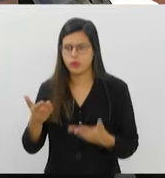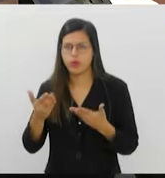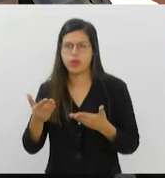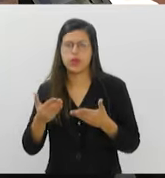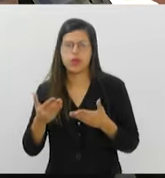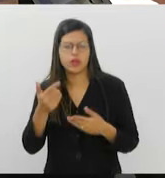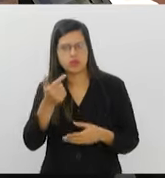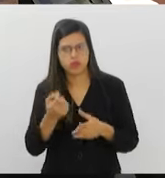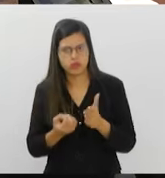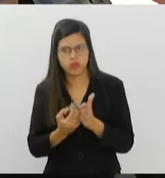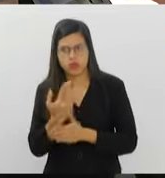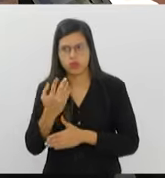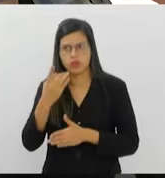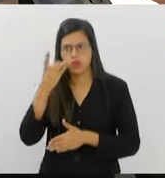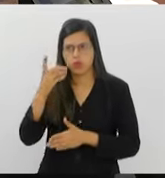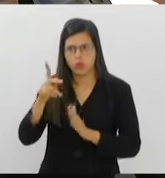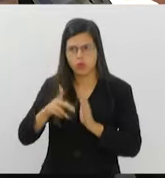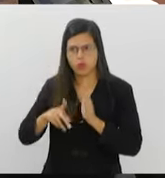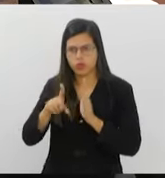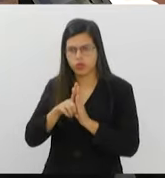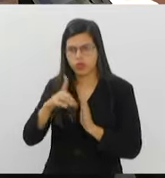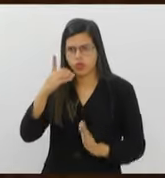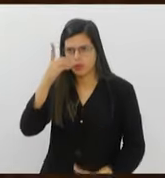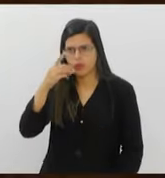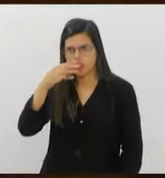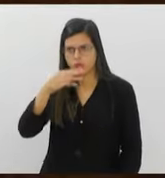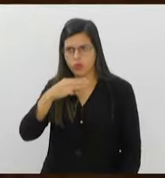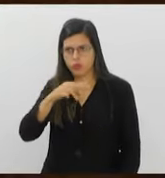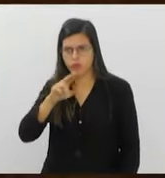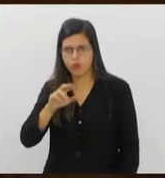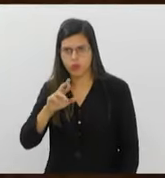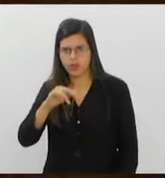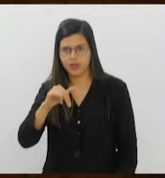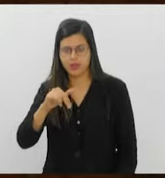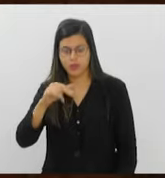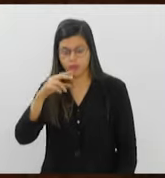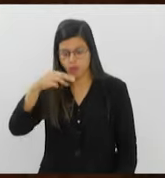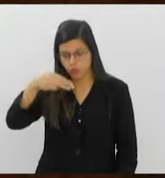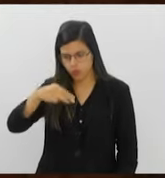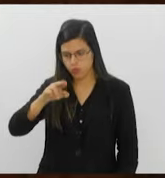Munir, tal relevância que é esse Arraiá da Cidadania para o município de Volta